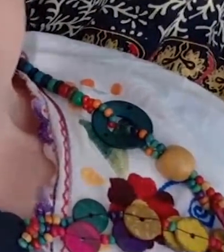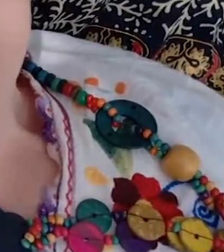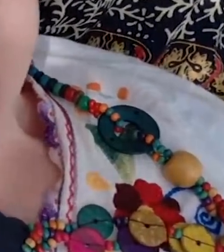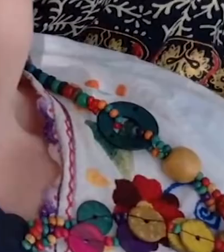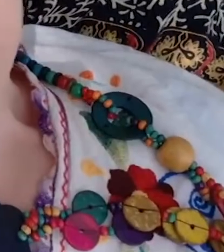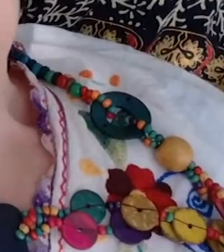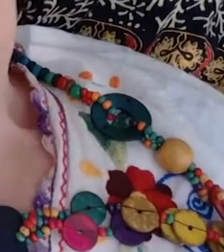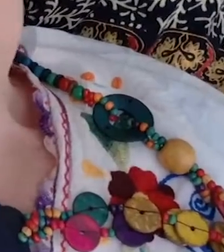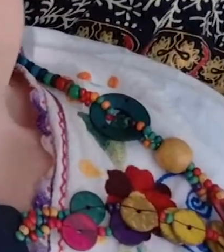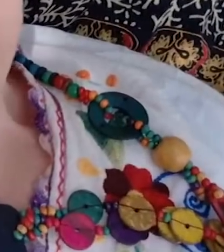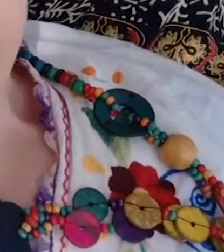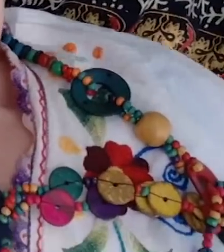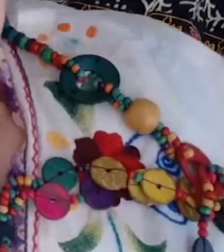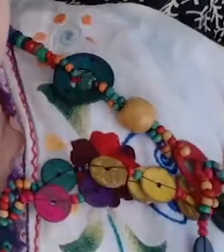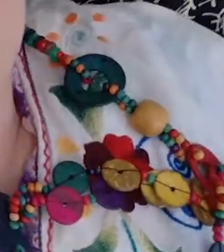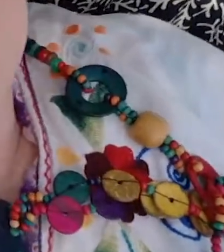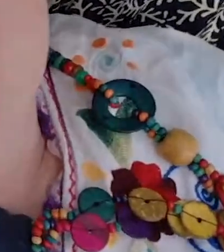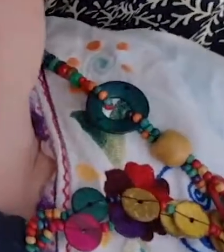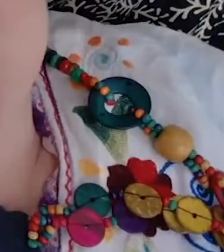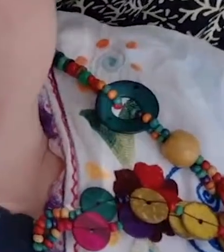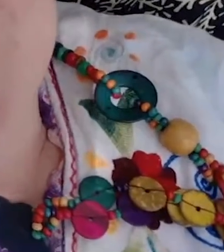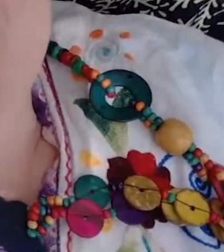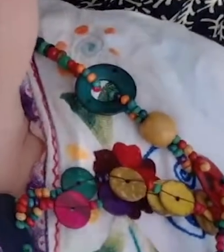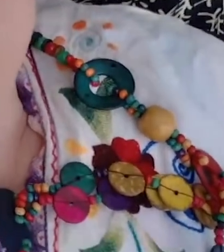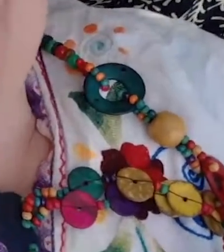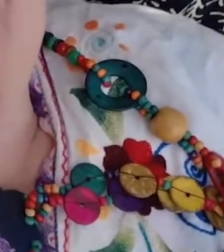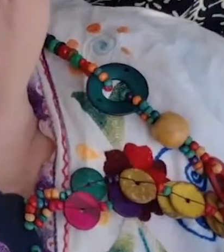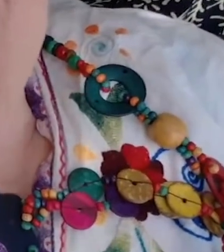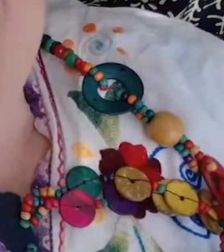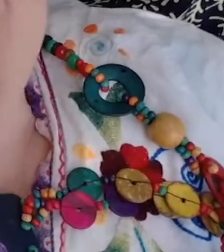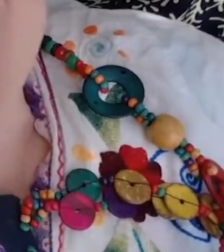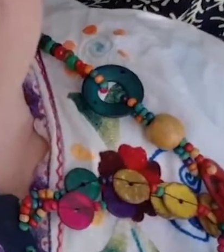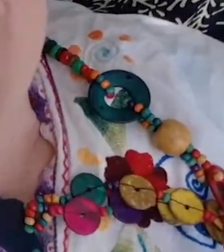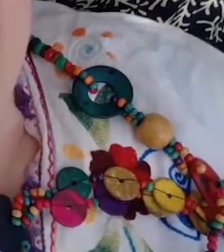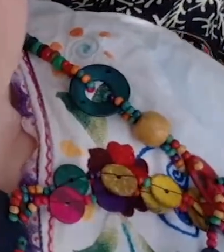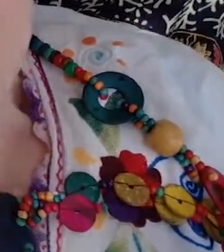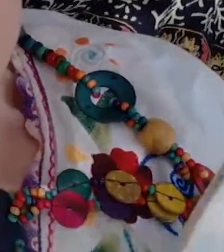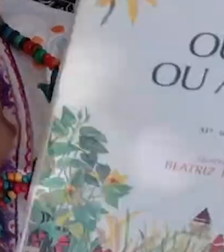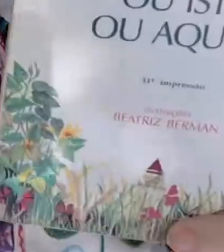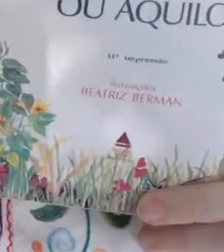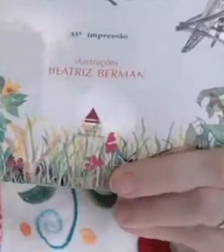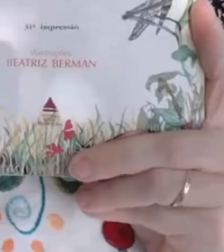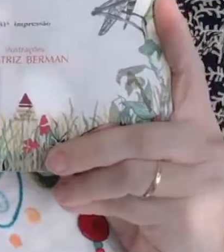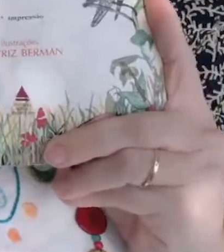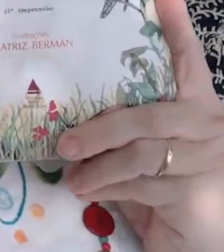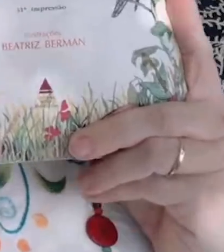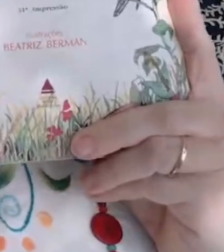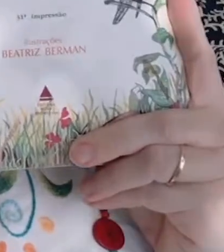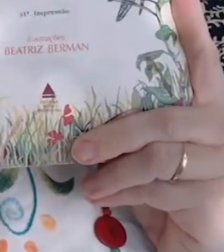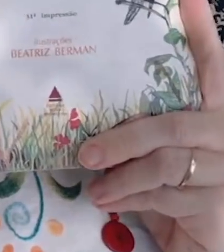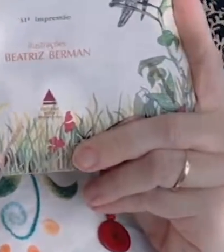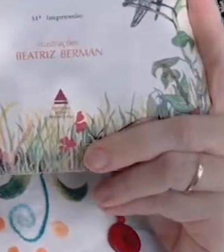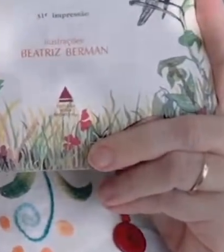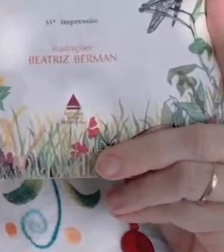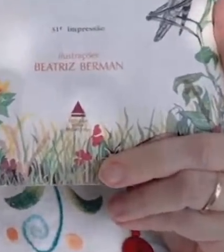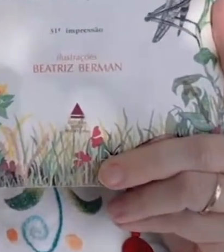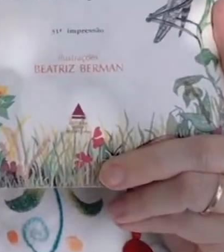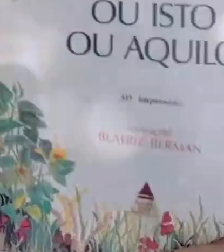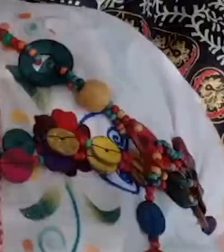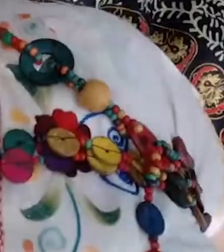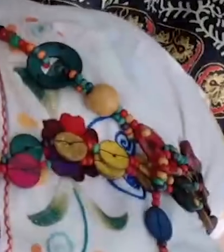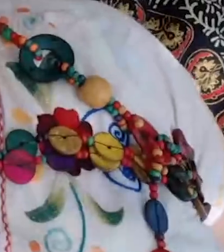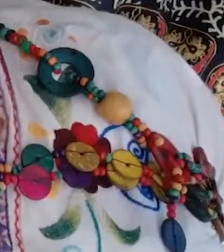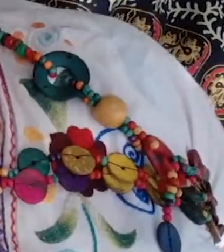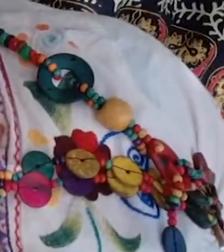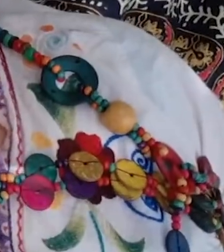porque hoje, nesse dia tão especial, porque nossos encontros são sempre especiais, não é mesmo? Eu colhi este livro